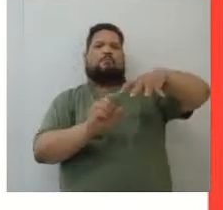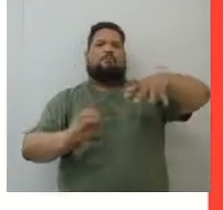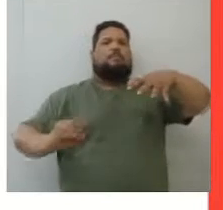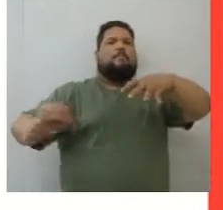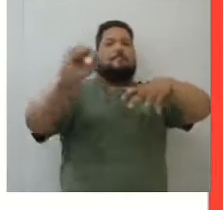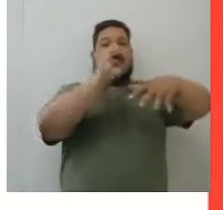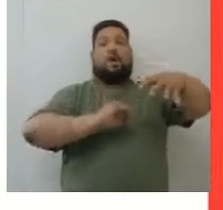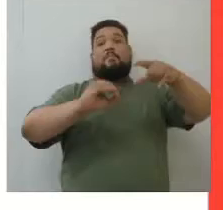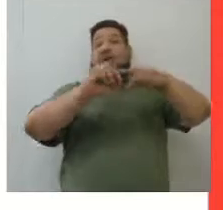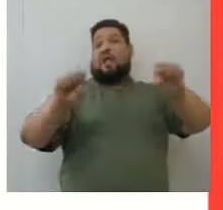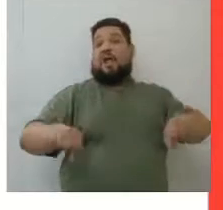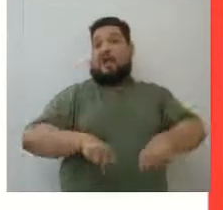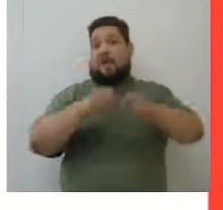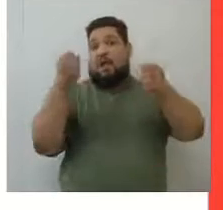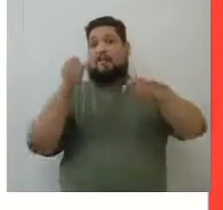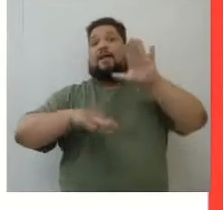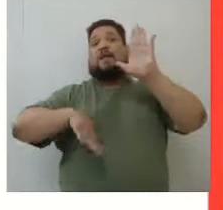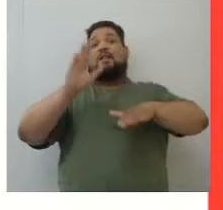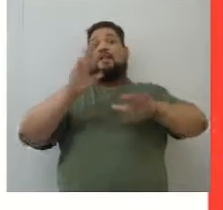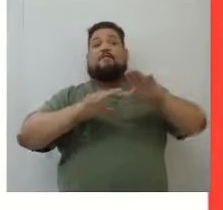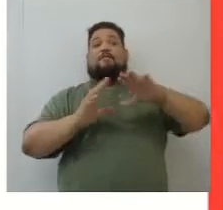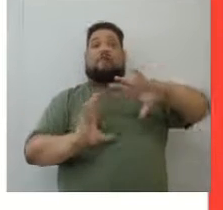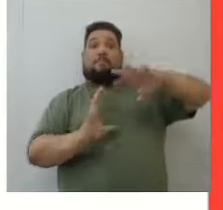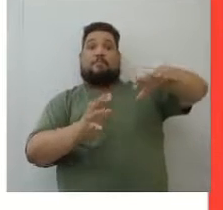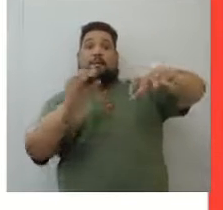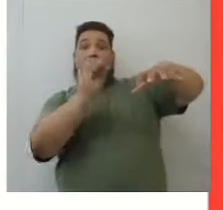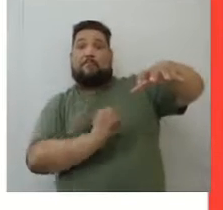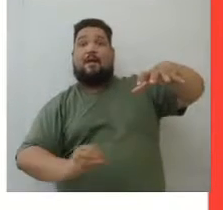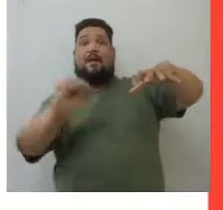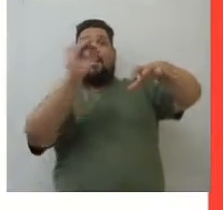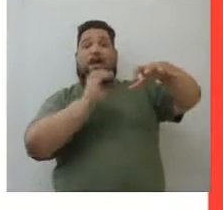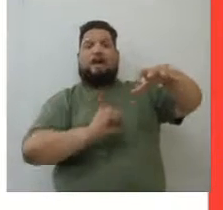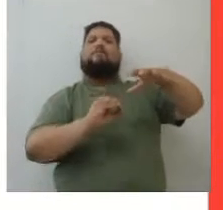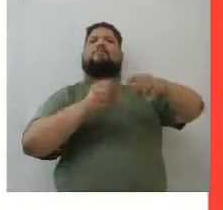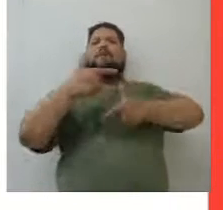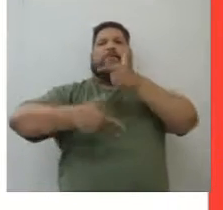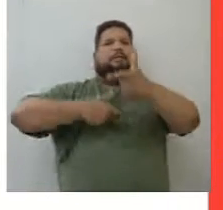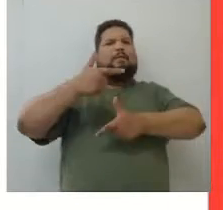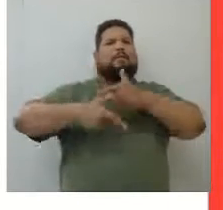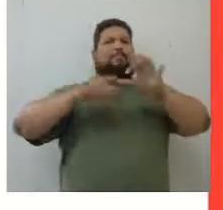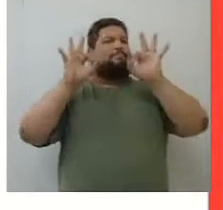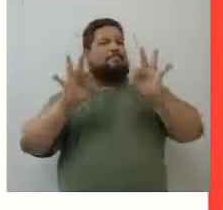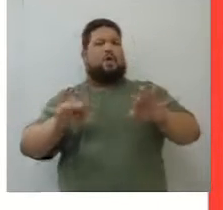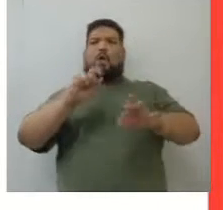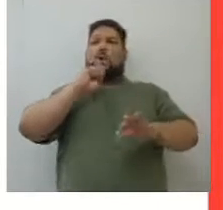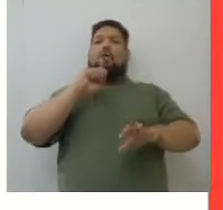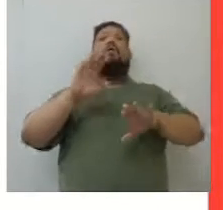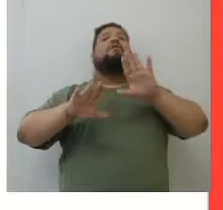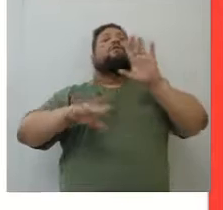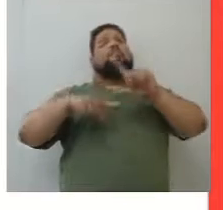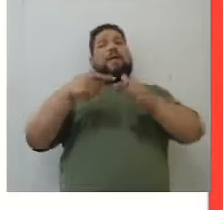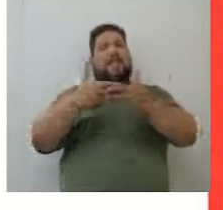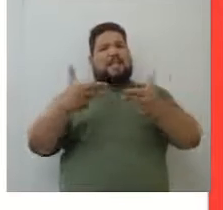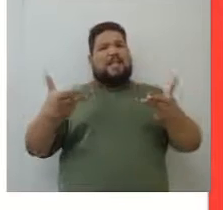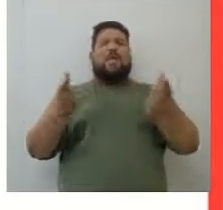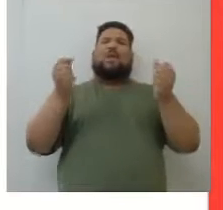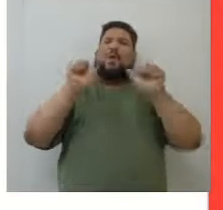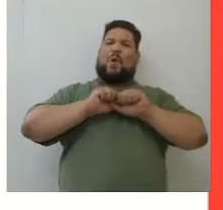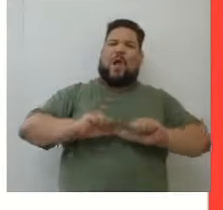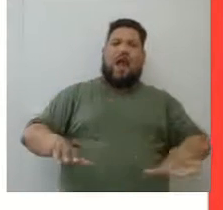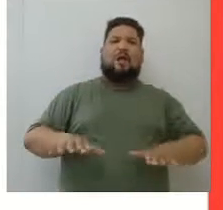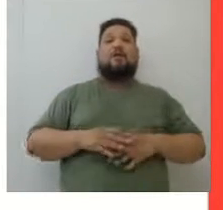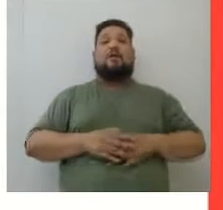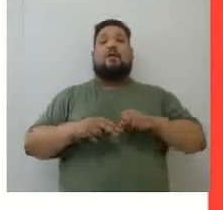conseguem atingir o objetivo final, que é de transmissão, e isso já demanda muito recurso e tempo. Então, o que acontece?